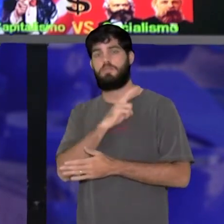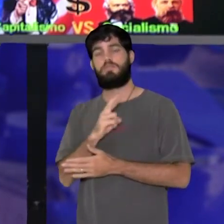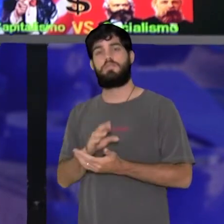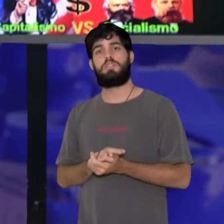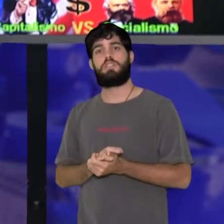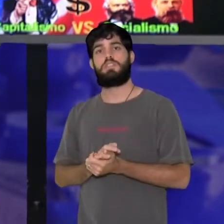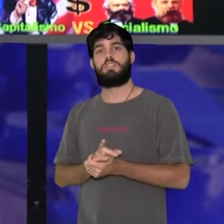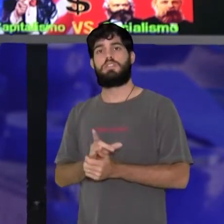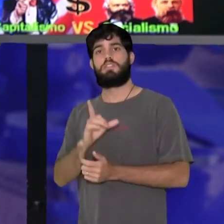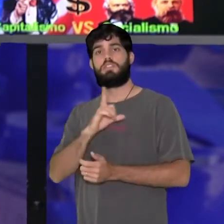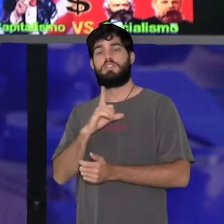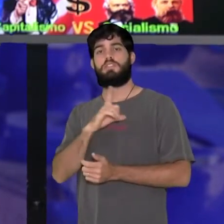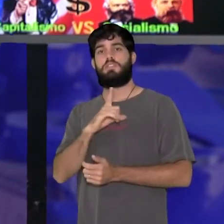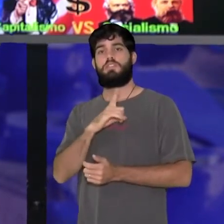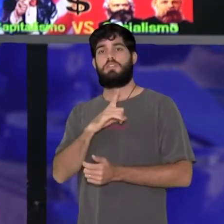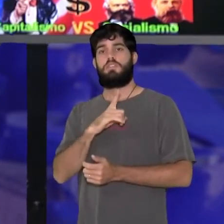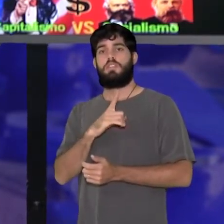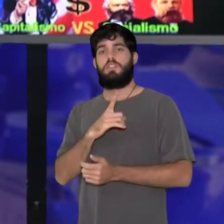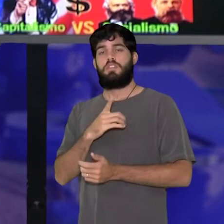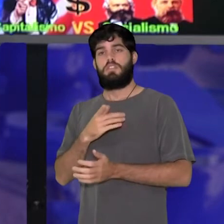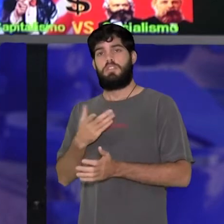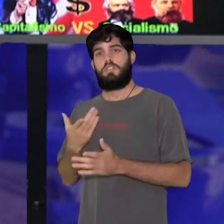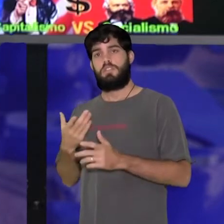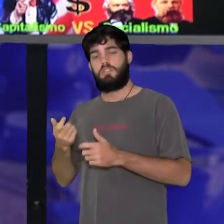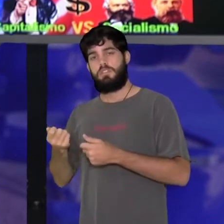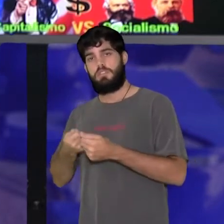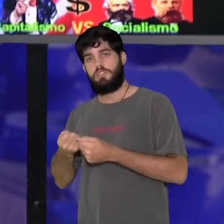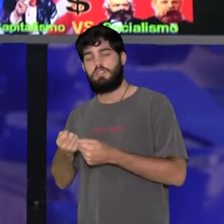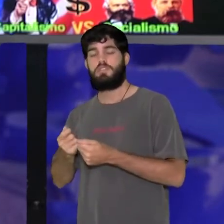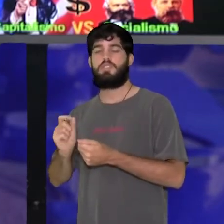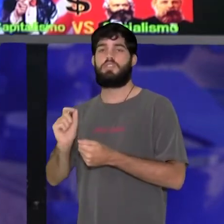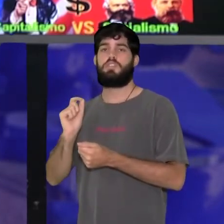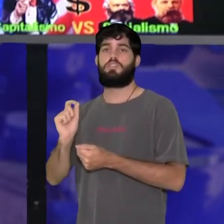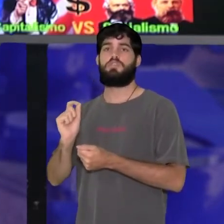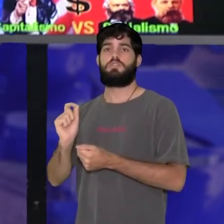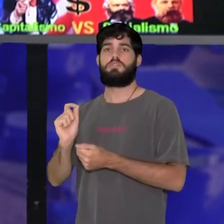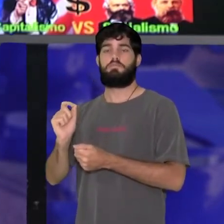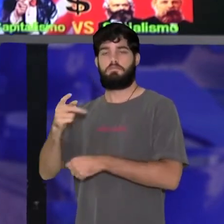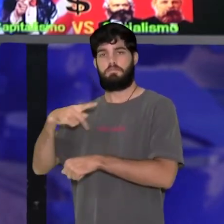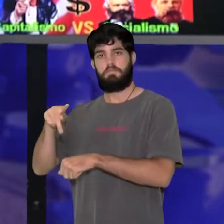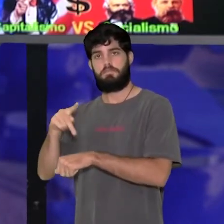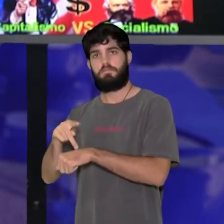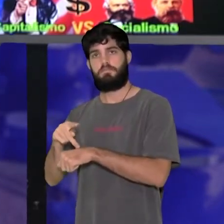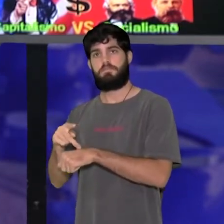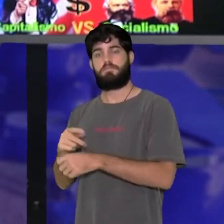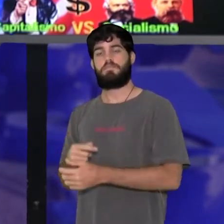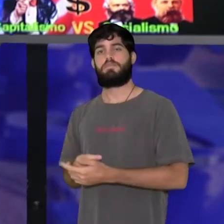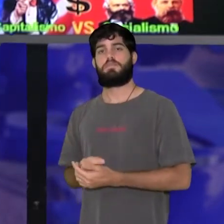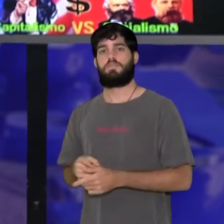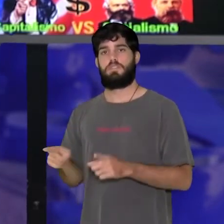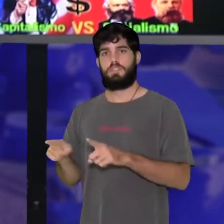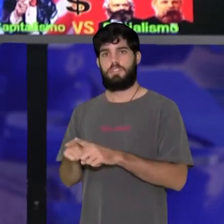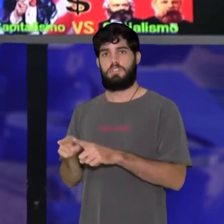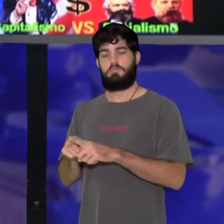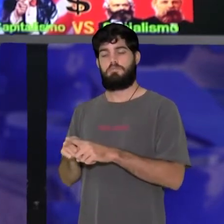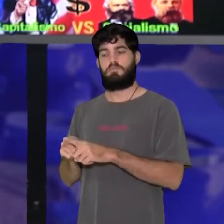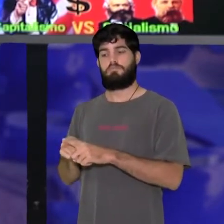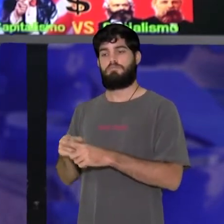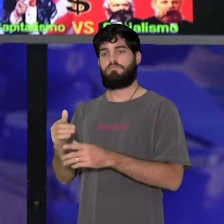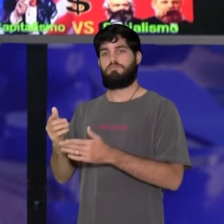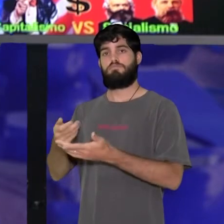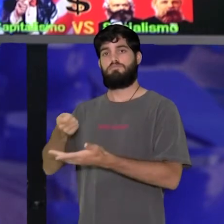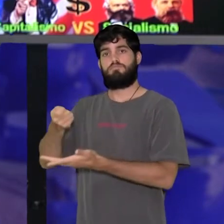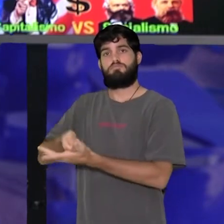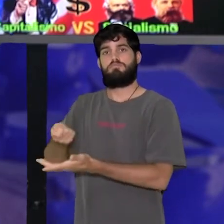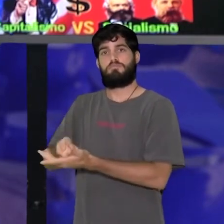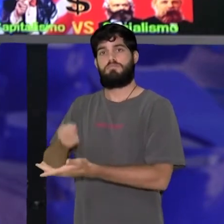cúpula que administrava o país e que terminou se transformando numa classe dirigente e opressora. Mas a